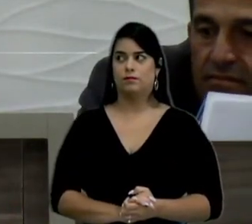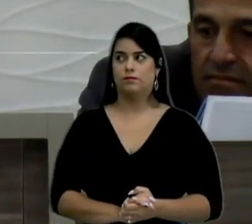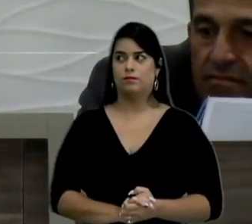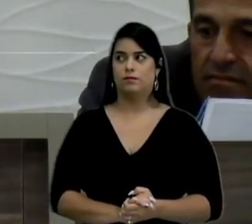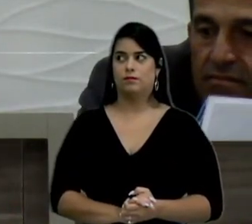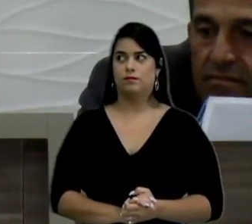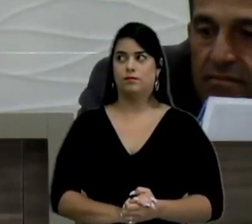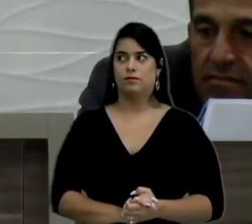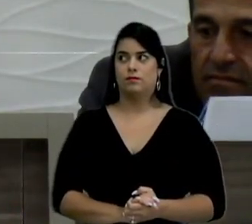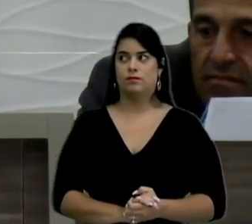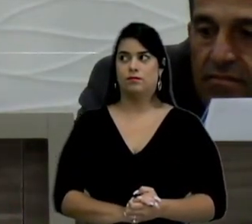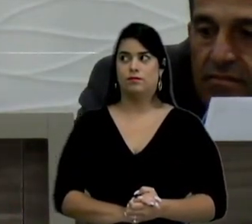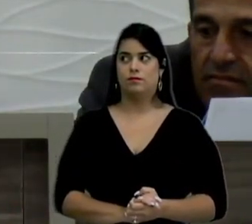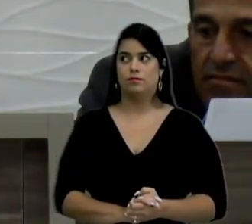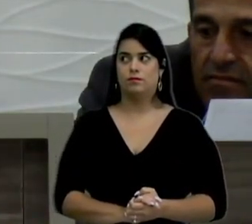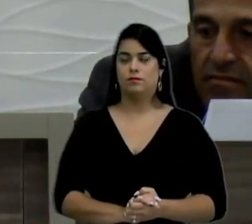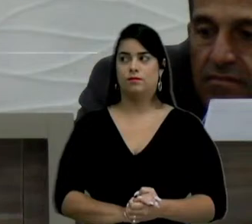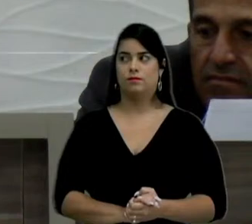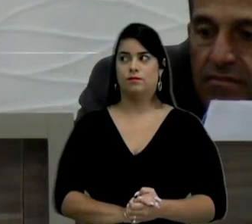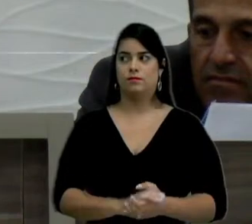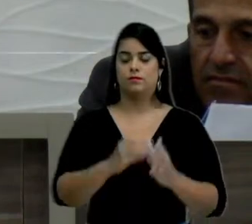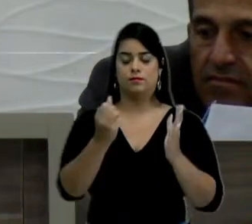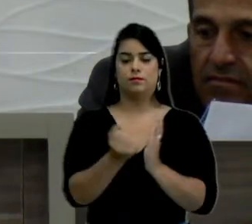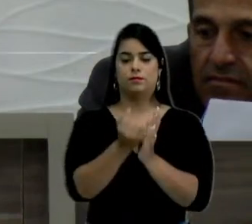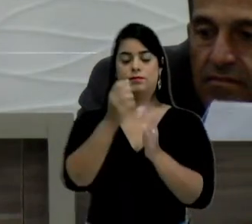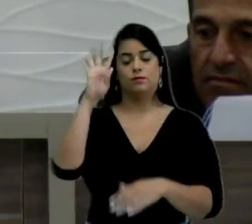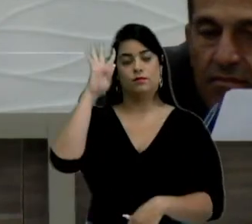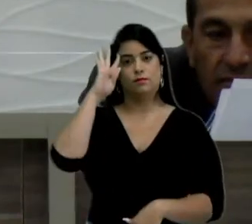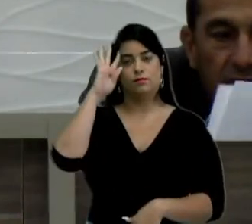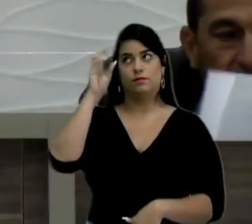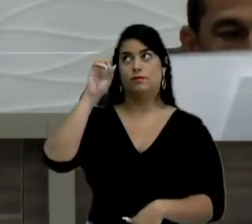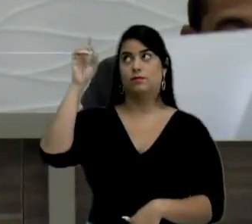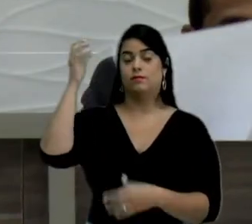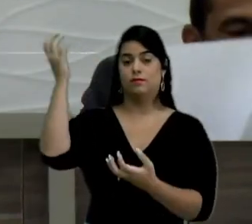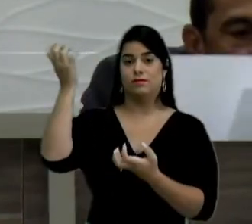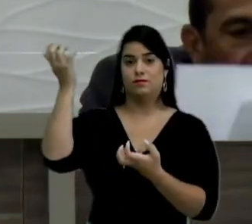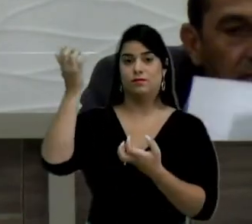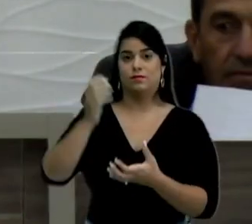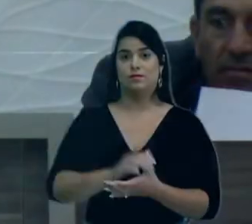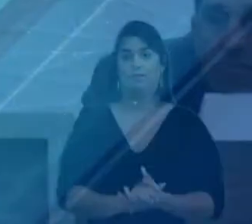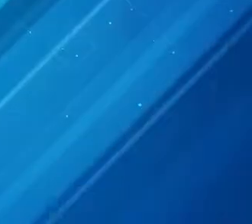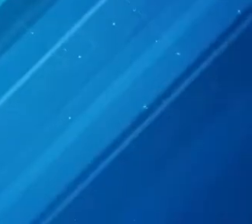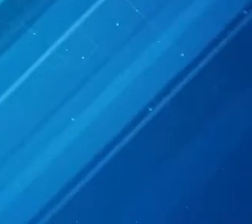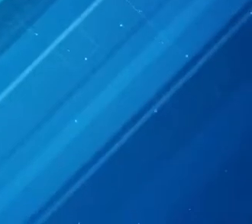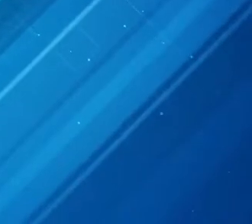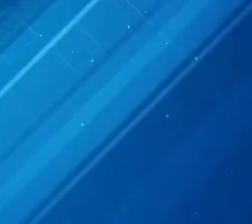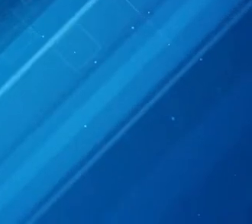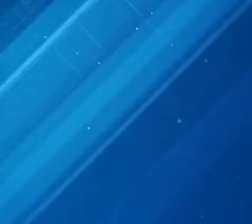Marcando outra para a próxima quarta-feira, se Deus assim nos permitir.